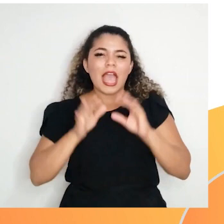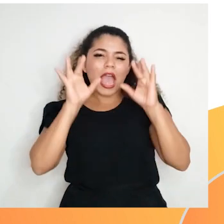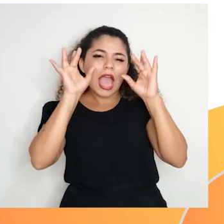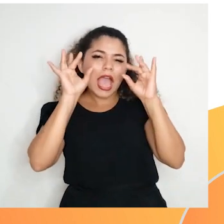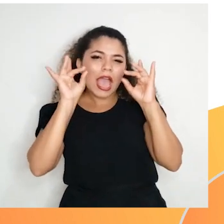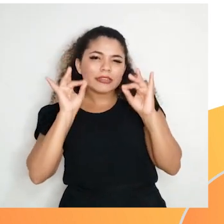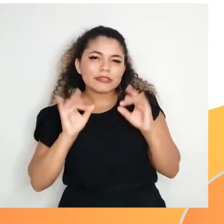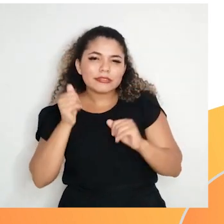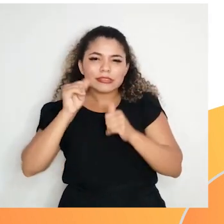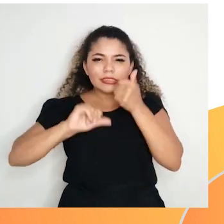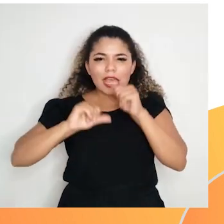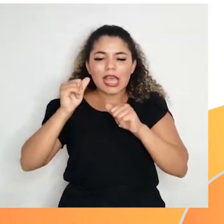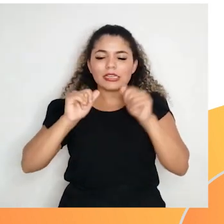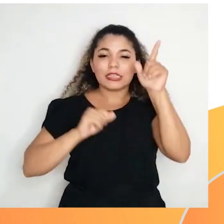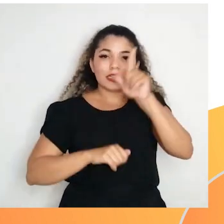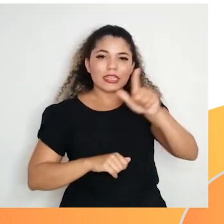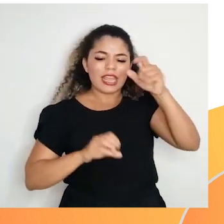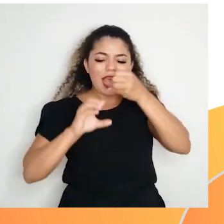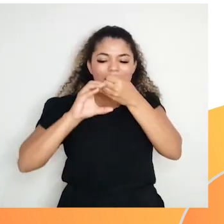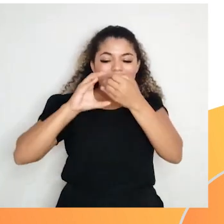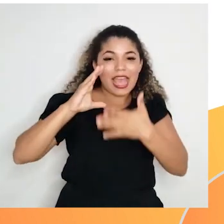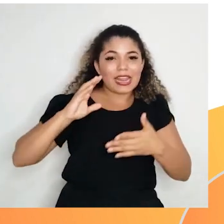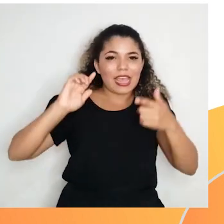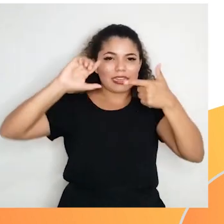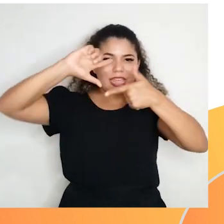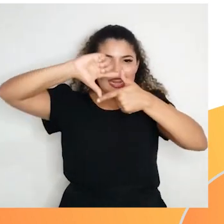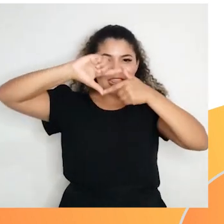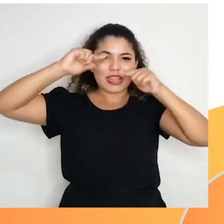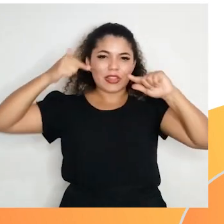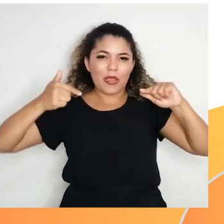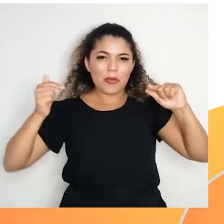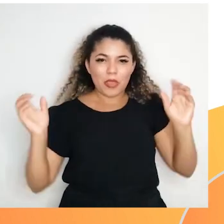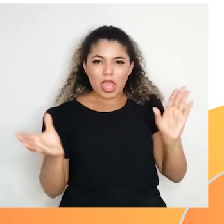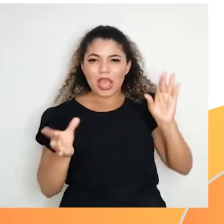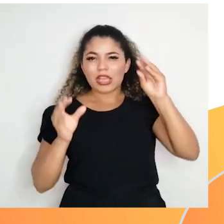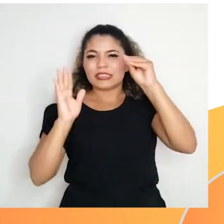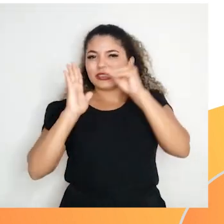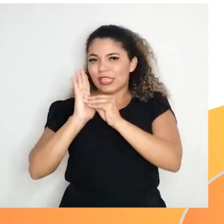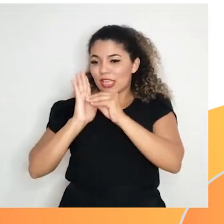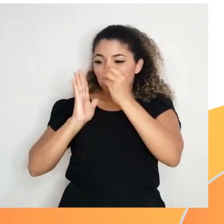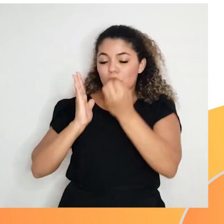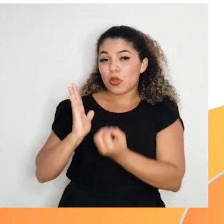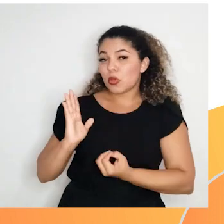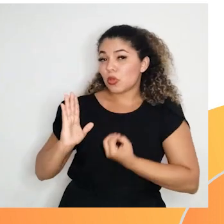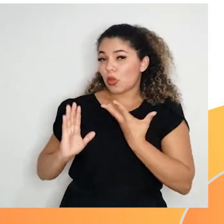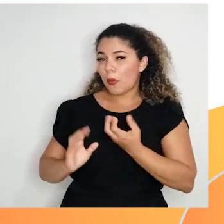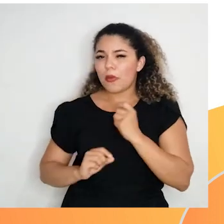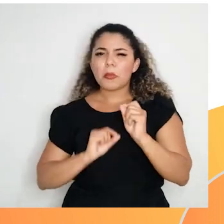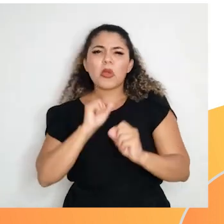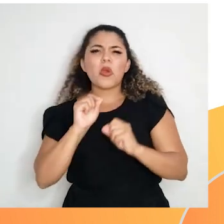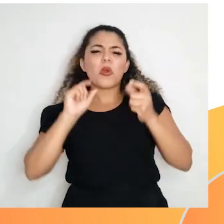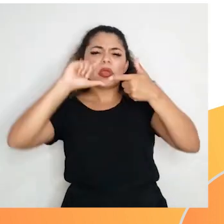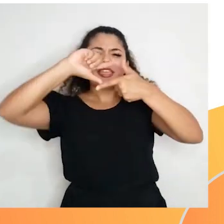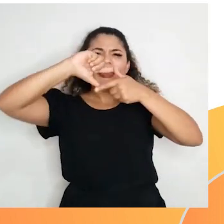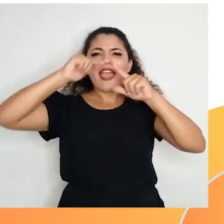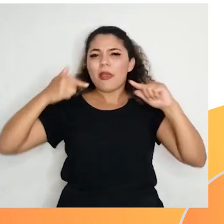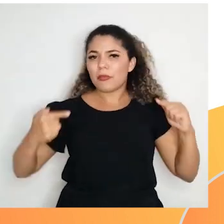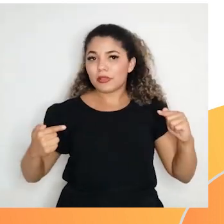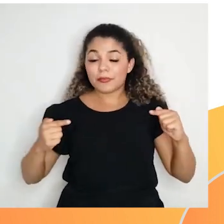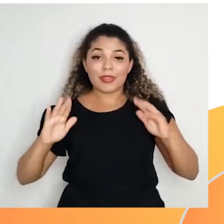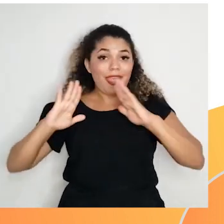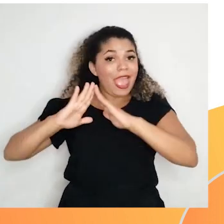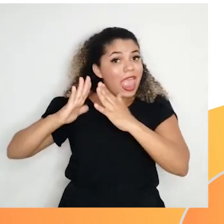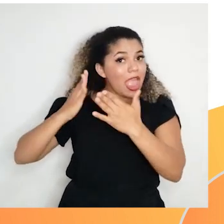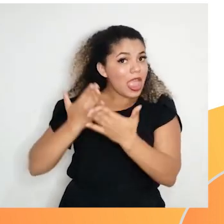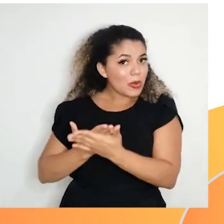Análise literária. Características do modernismo imbuídas no poema. O modernismo foi uma escola literária